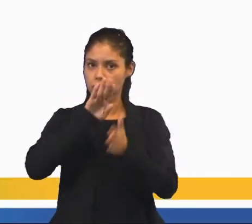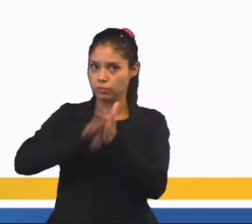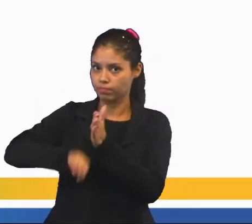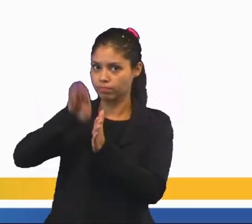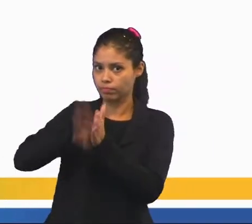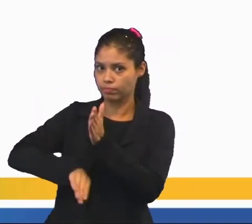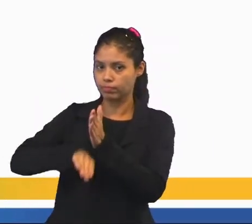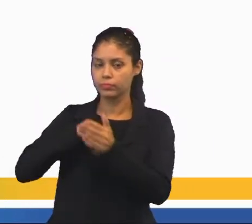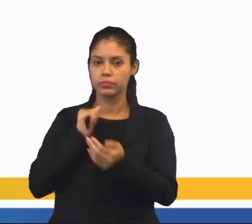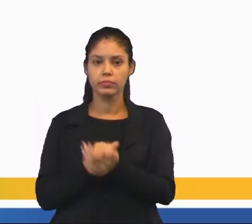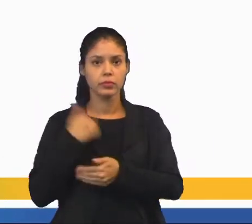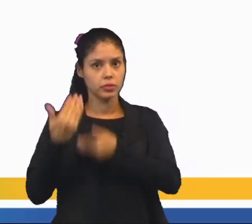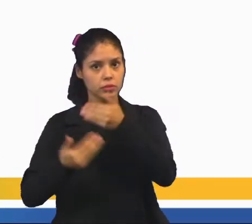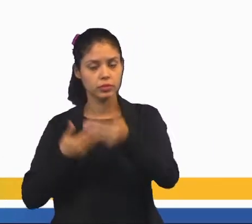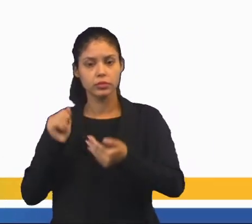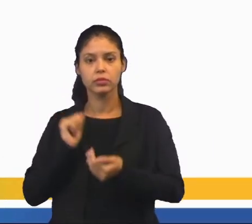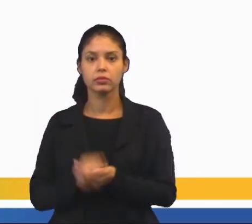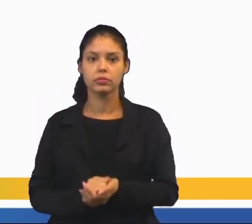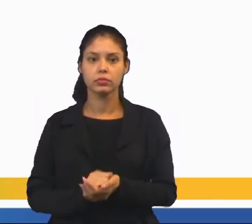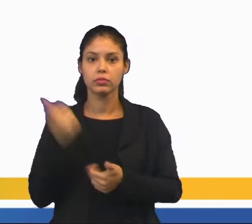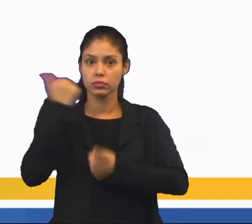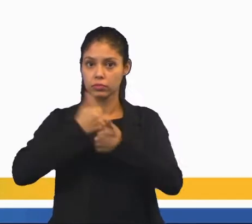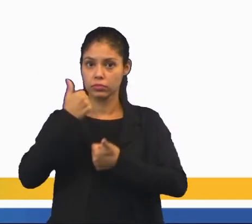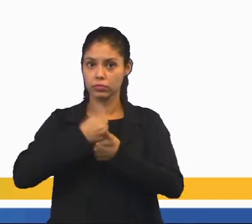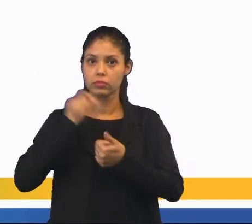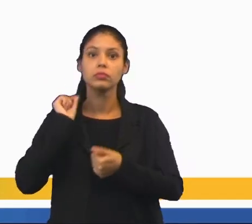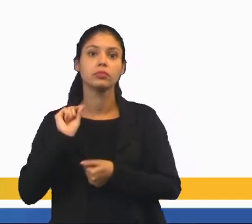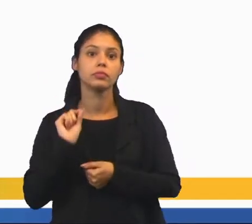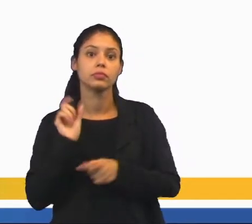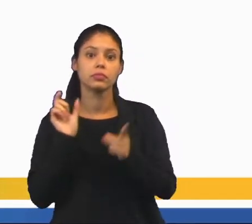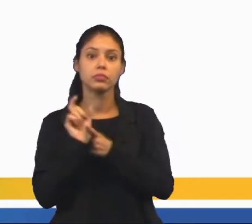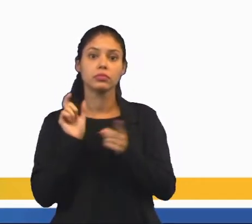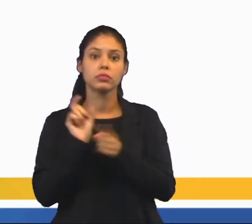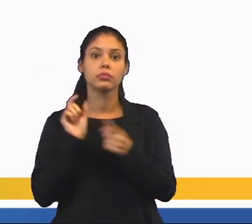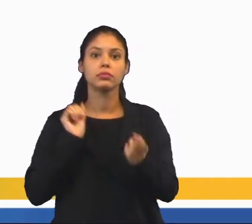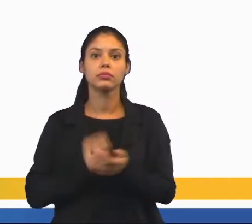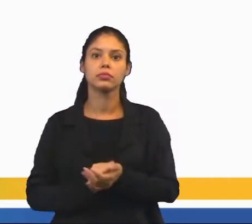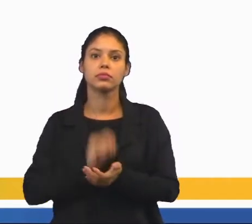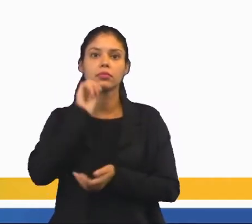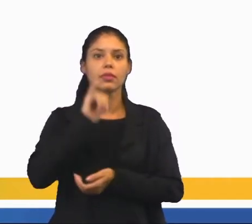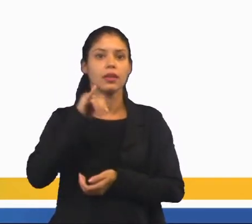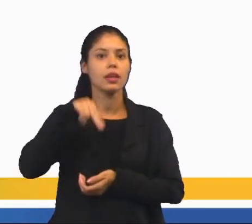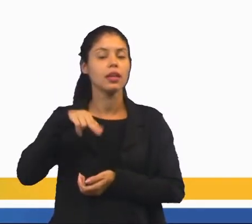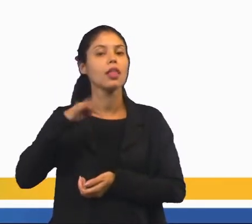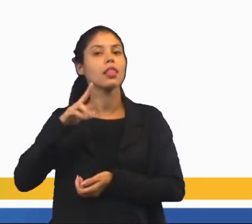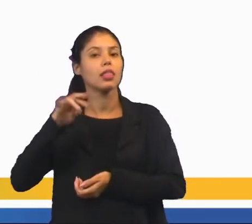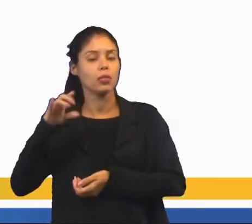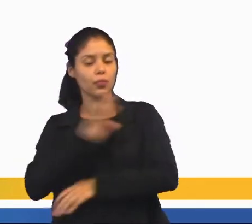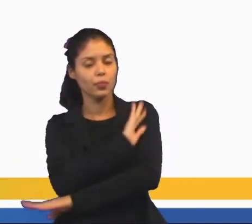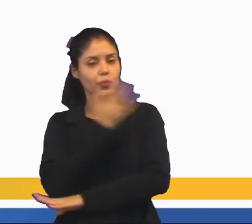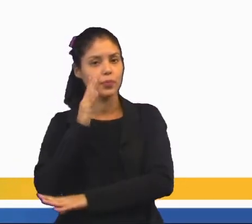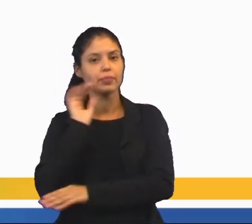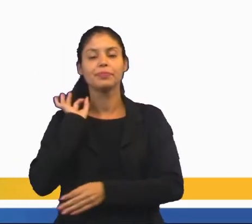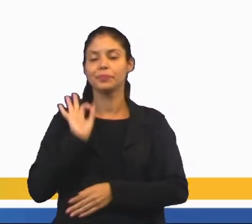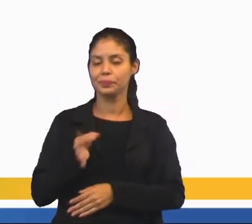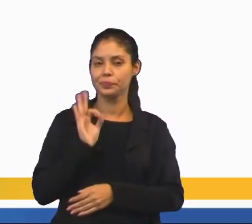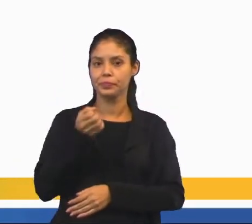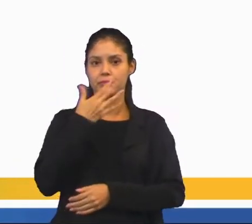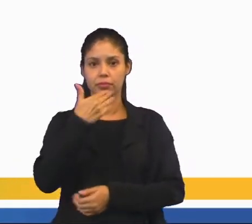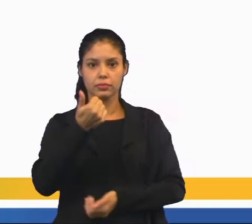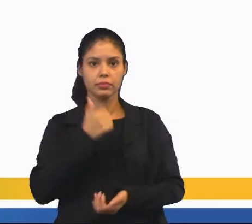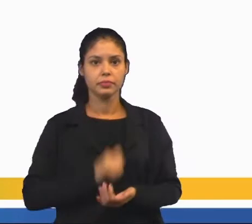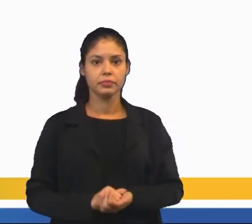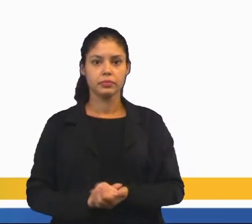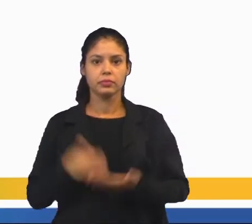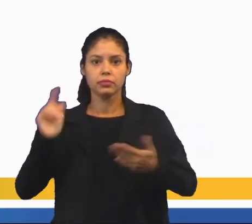retirar essa palavrinha aí, processados, e substituir pela palavrinha in natura, tá certo? Muito bem.